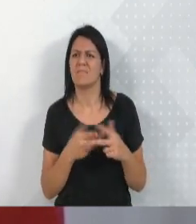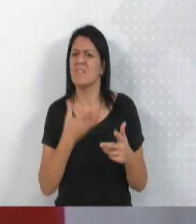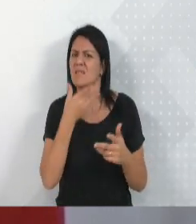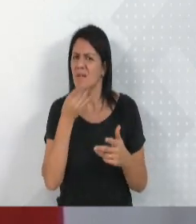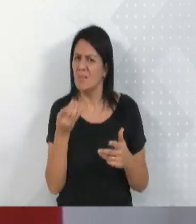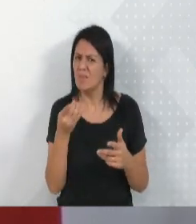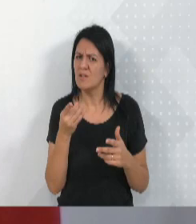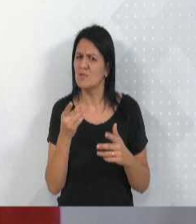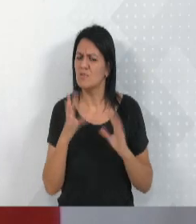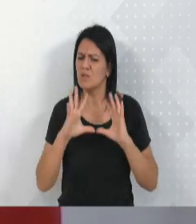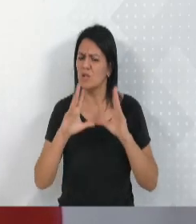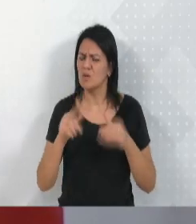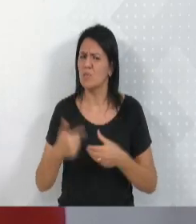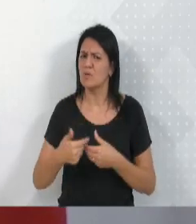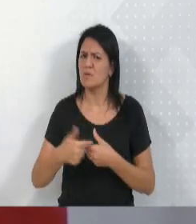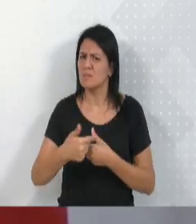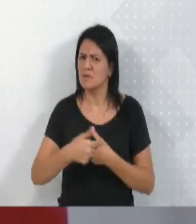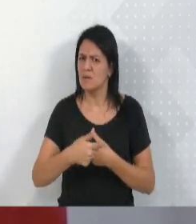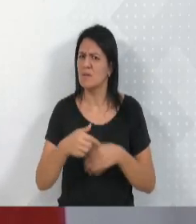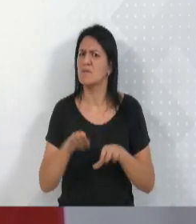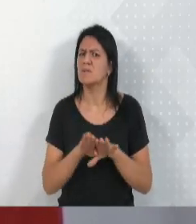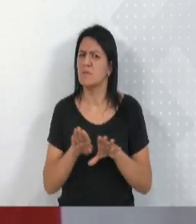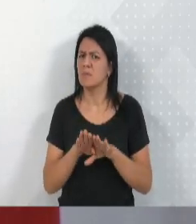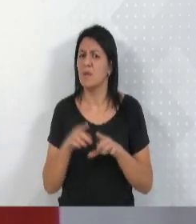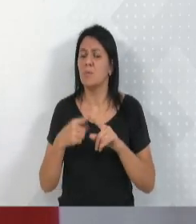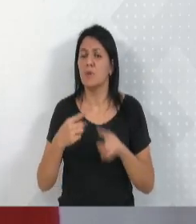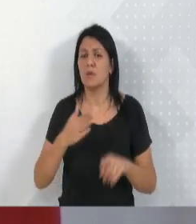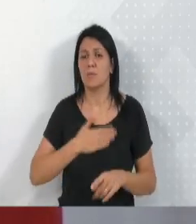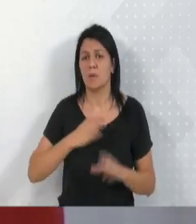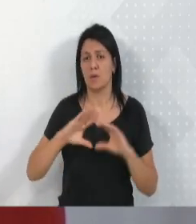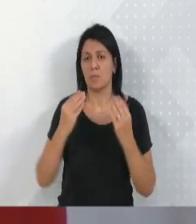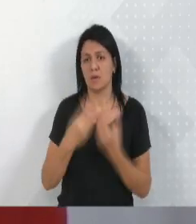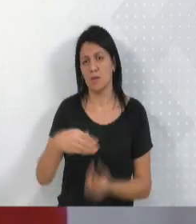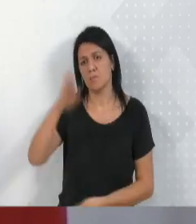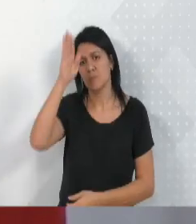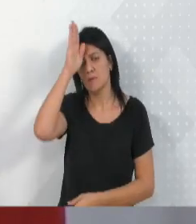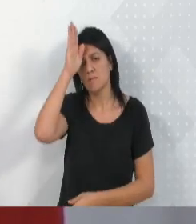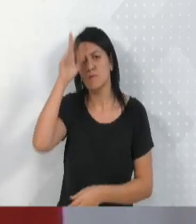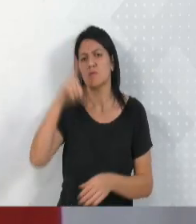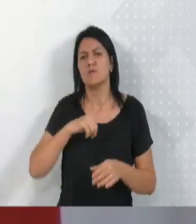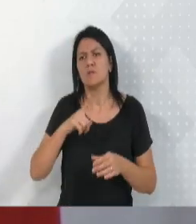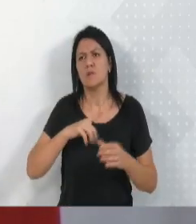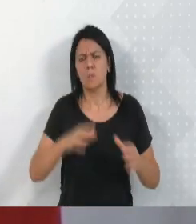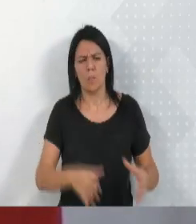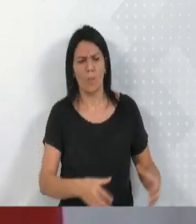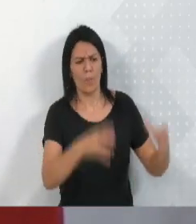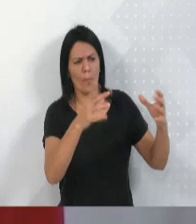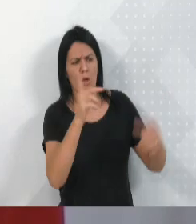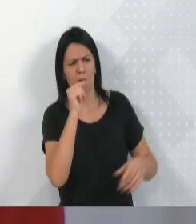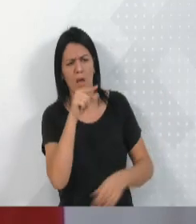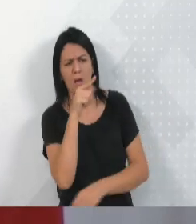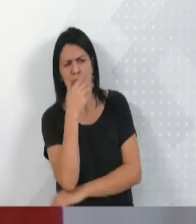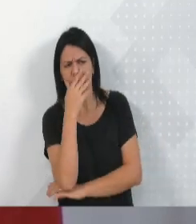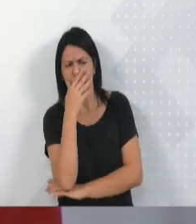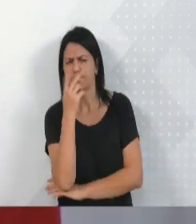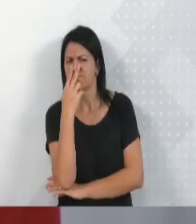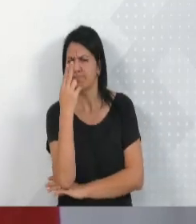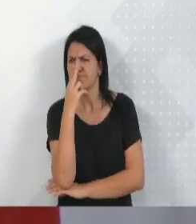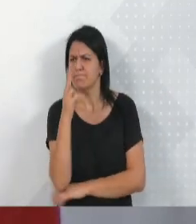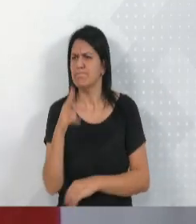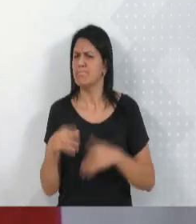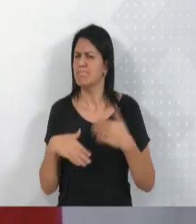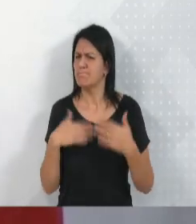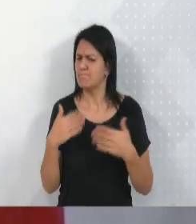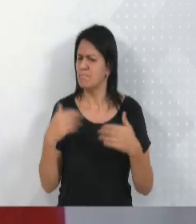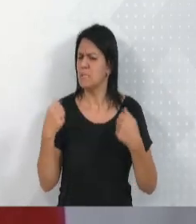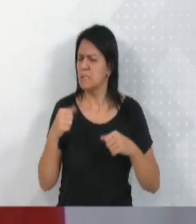a cidade. Na minha comunidade do Badenfurt, a gente também tem um reservatório de água que tem uma aparência um pouco duvidosa, e eu acho que vai fazer muito sentido o